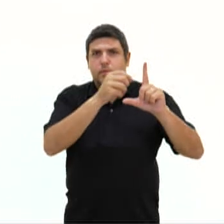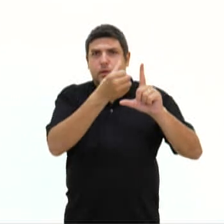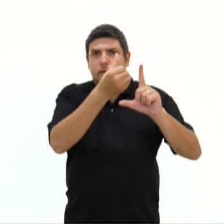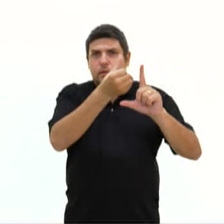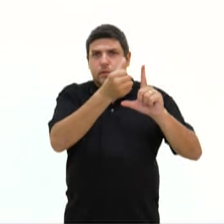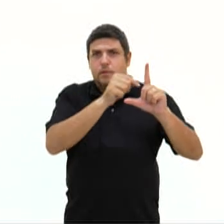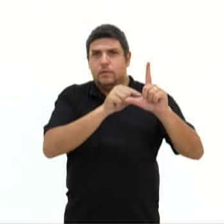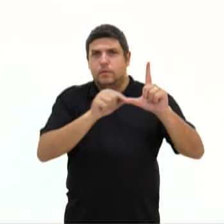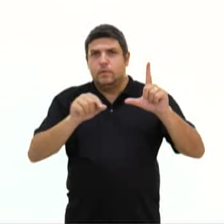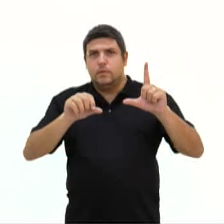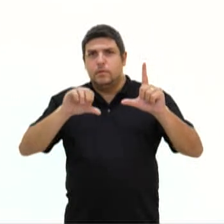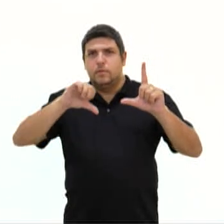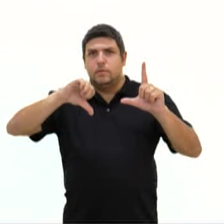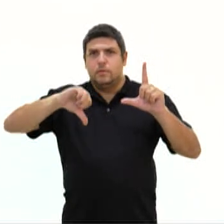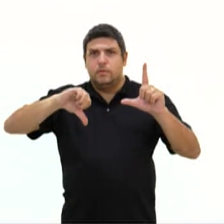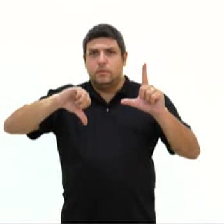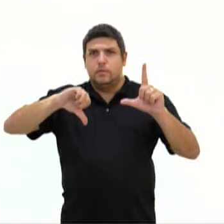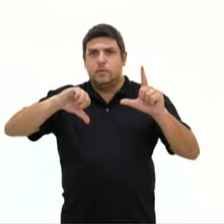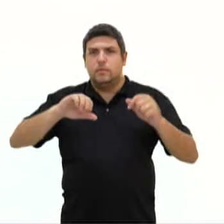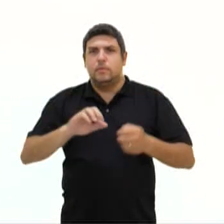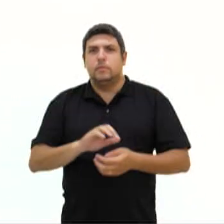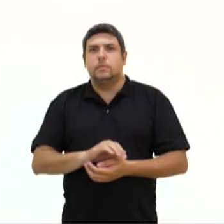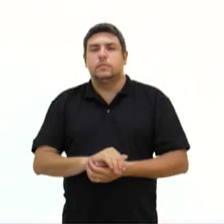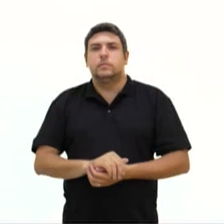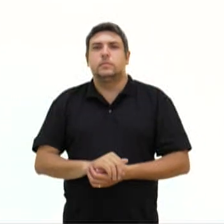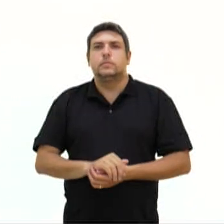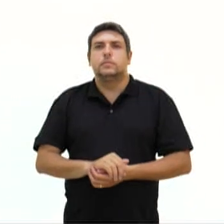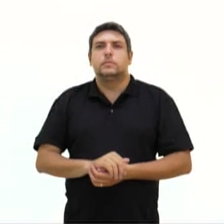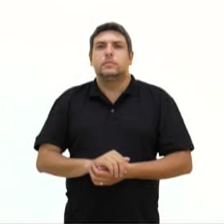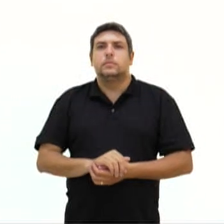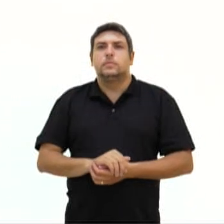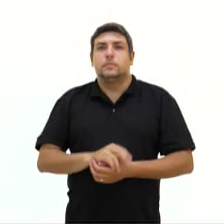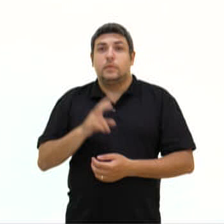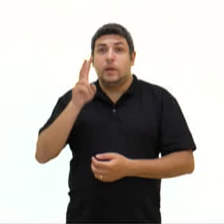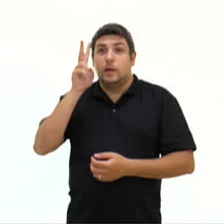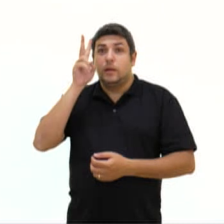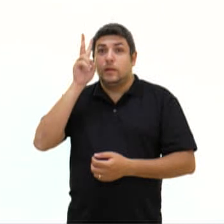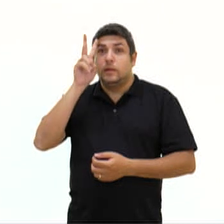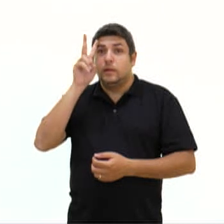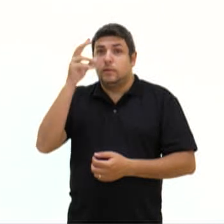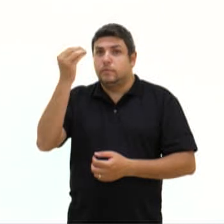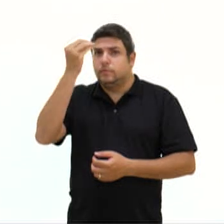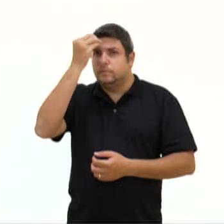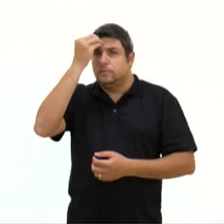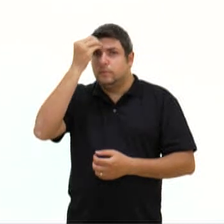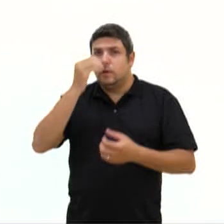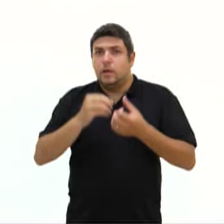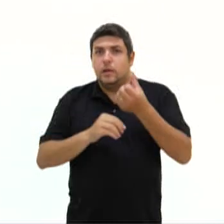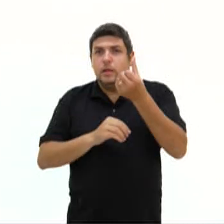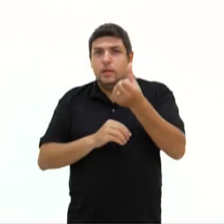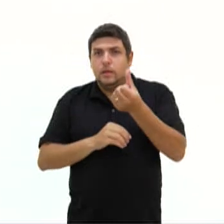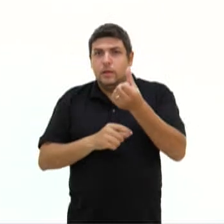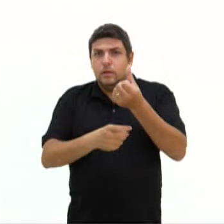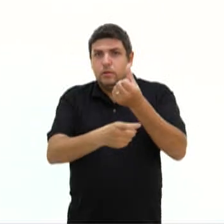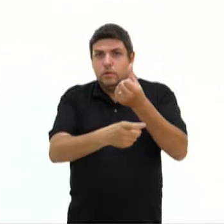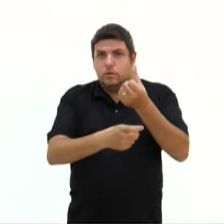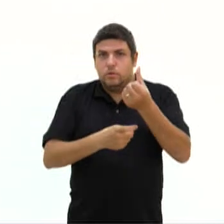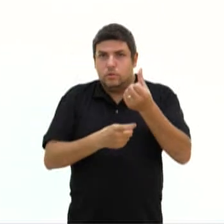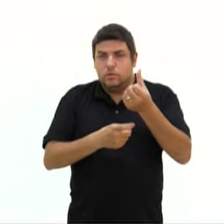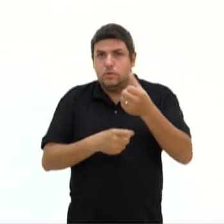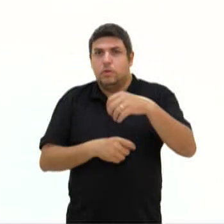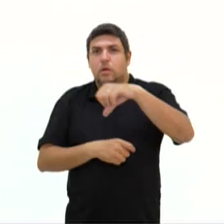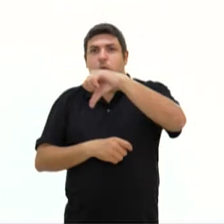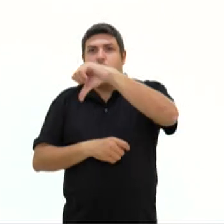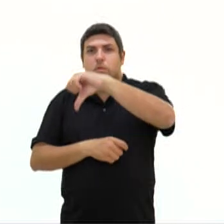e 9, lembrando a coordenada 6 sempre referente ao eixo X e